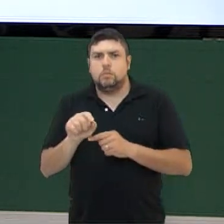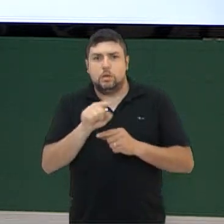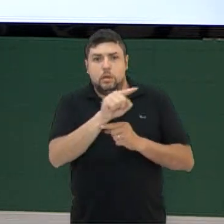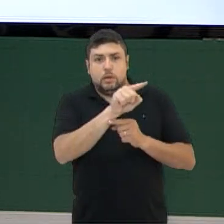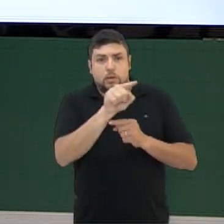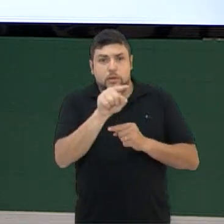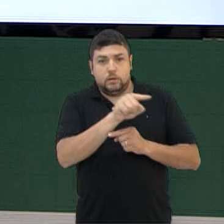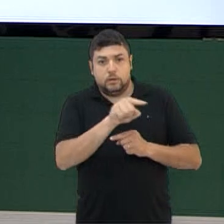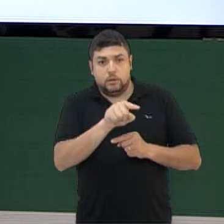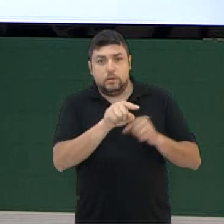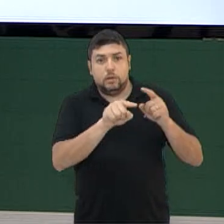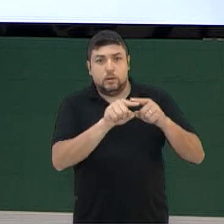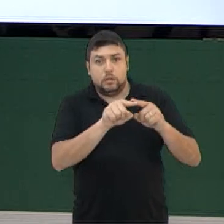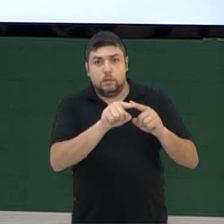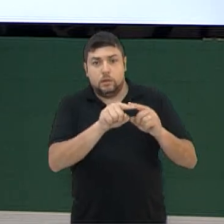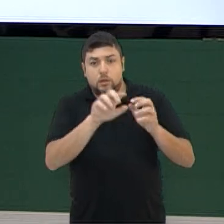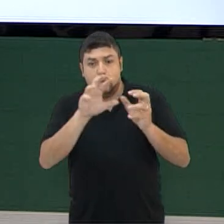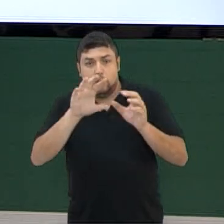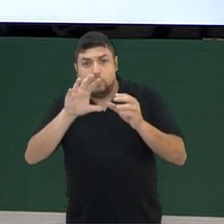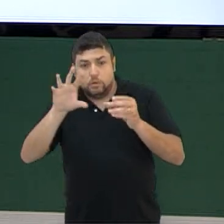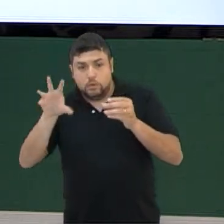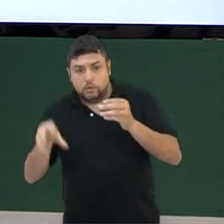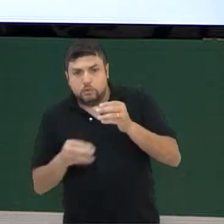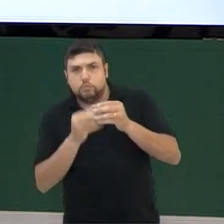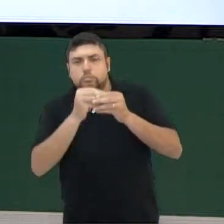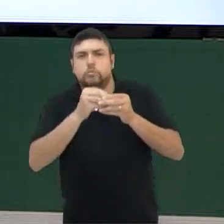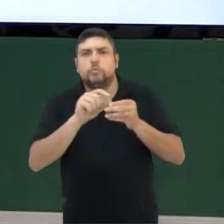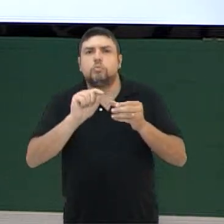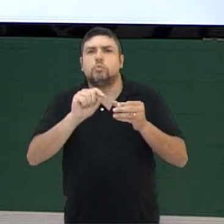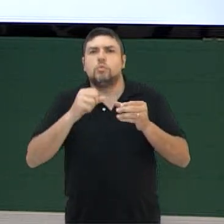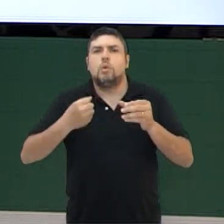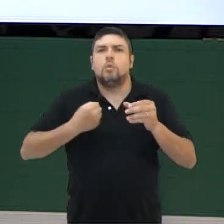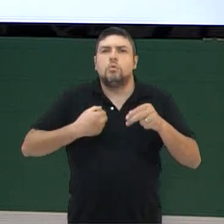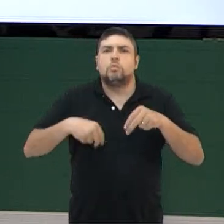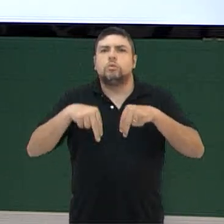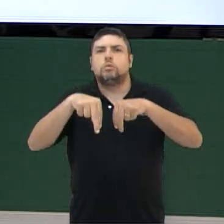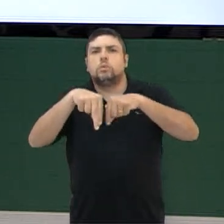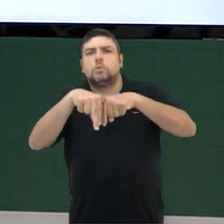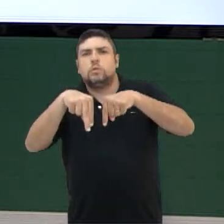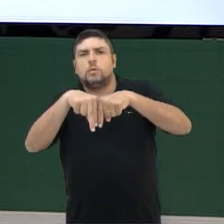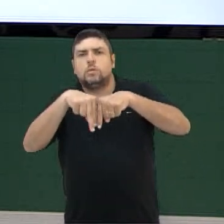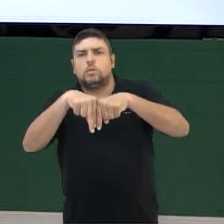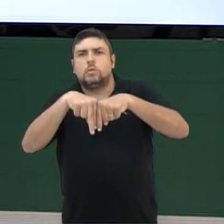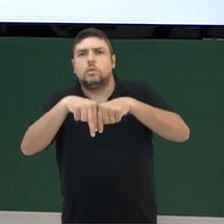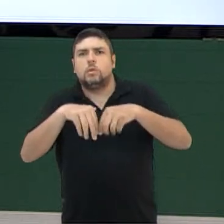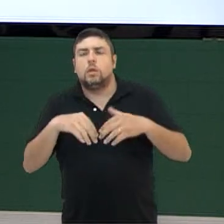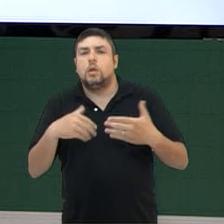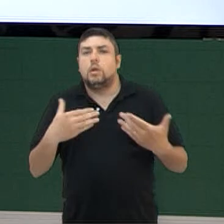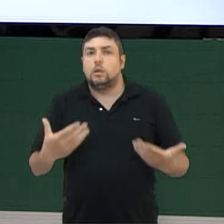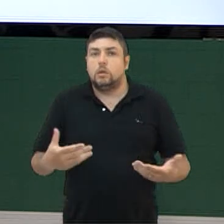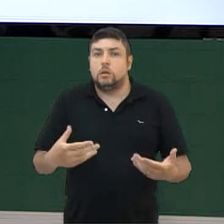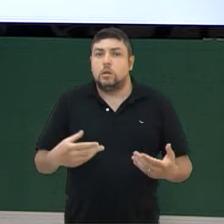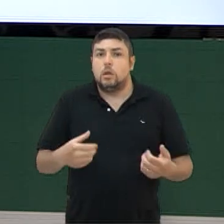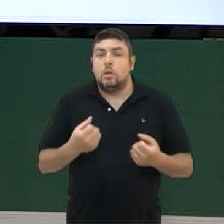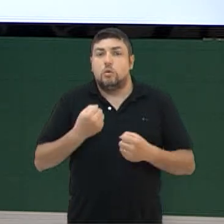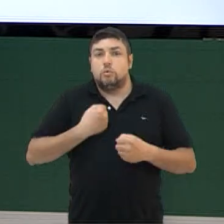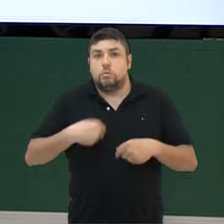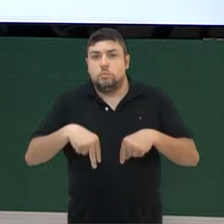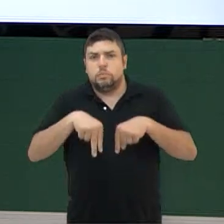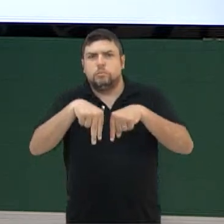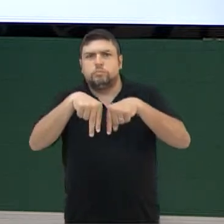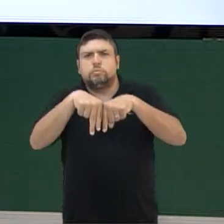números naturais, porque um número inteiro, um número natural também pode ser um número inteiro. Então, o conjunto dos números